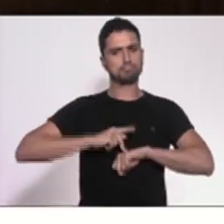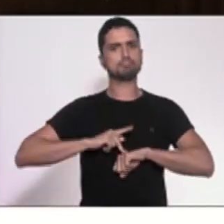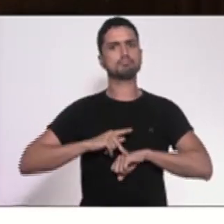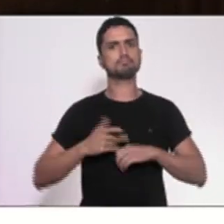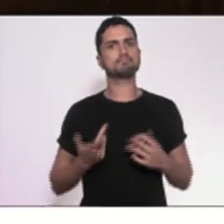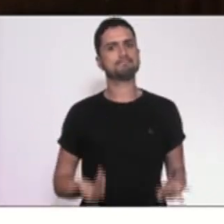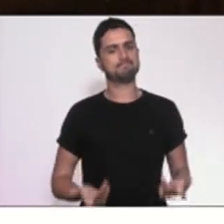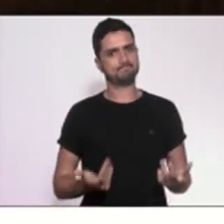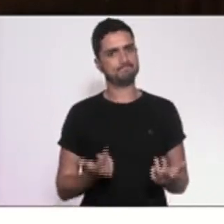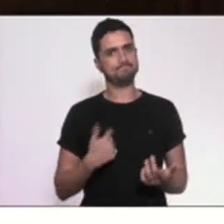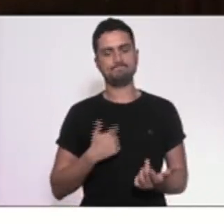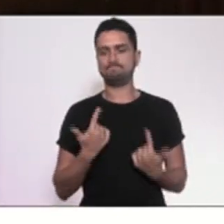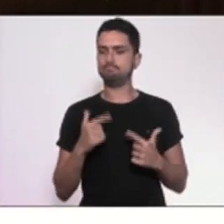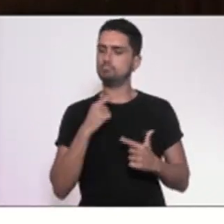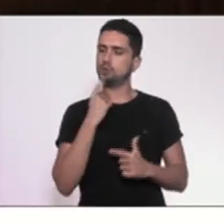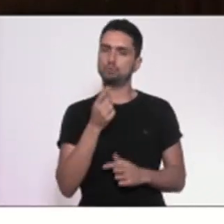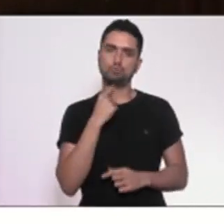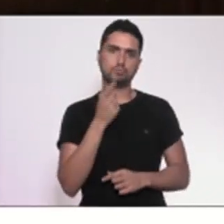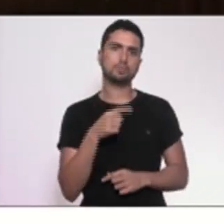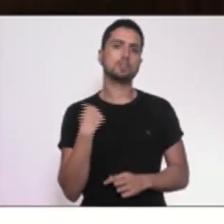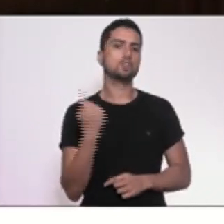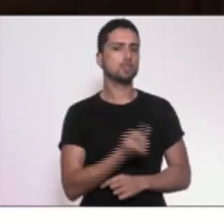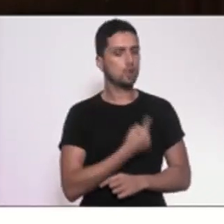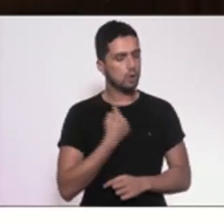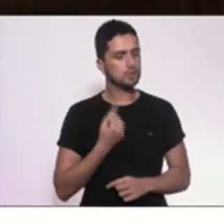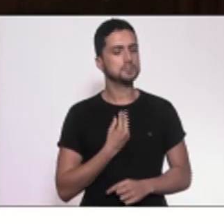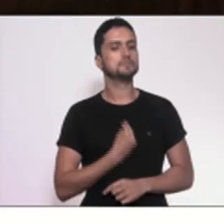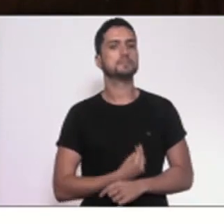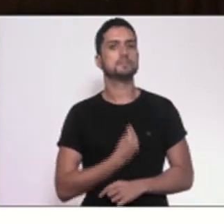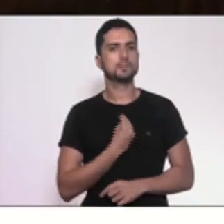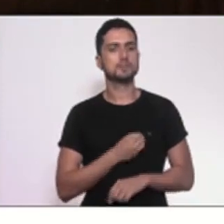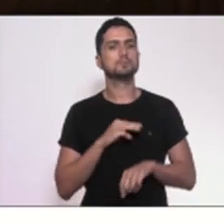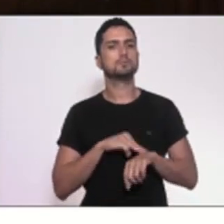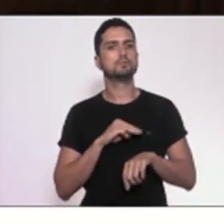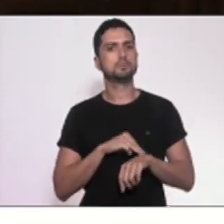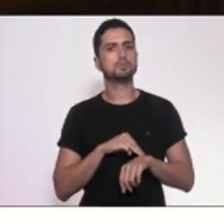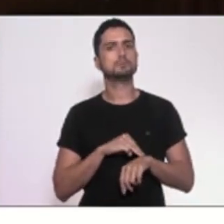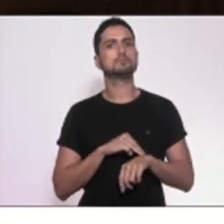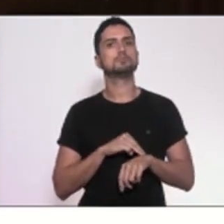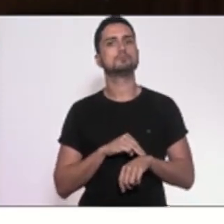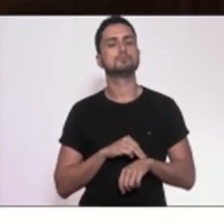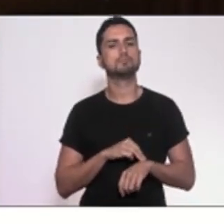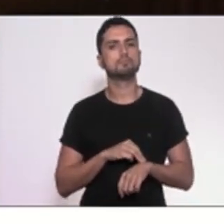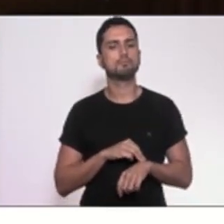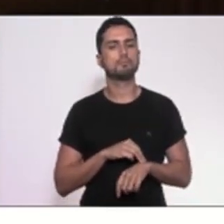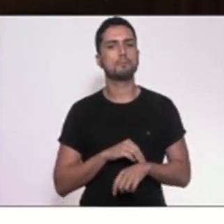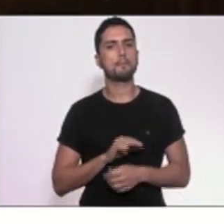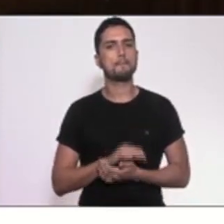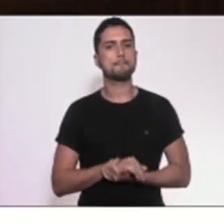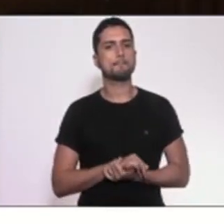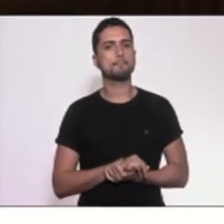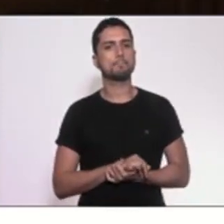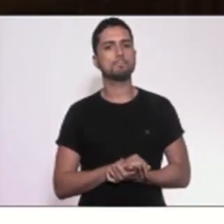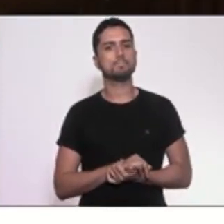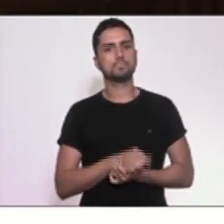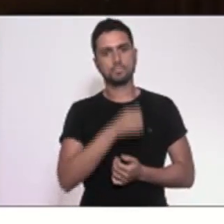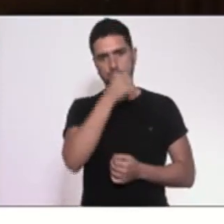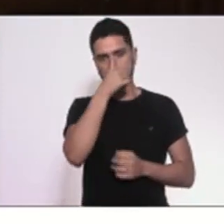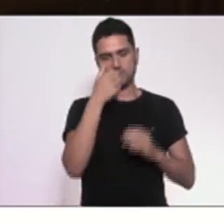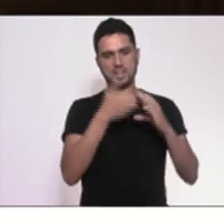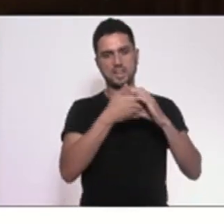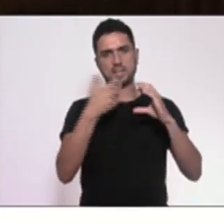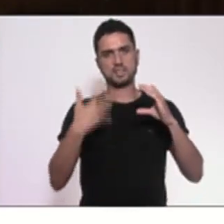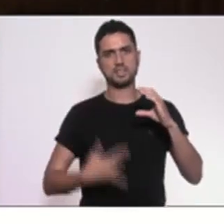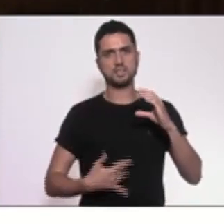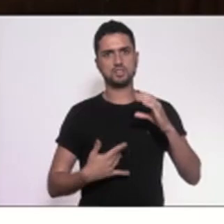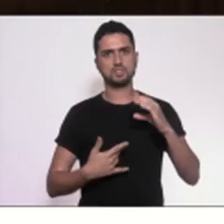Eu não tenho dúvida que nós estamos diante do crescimento das características